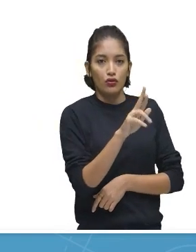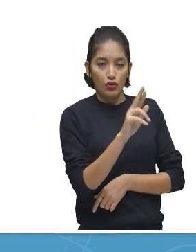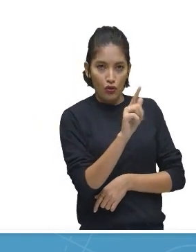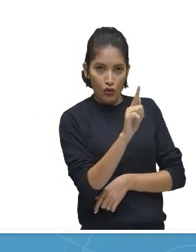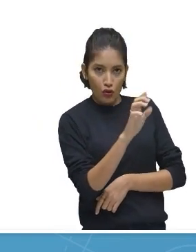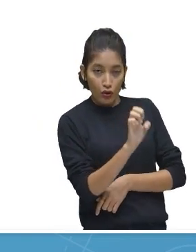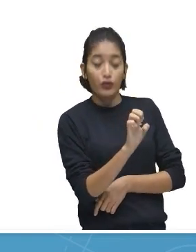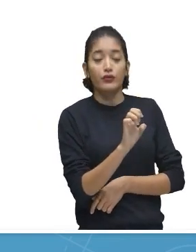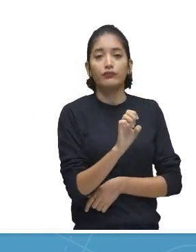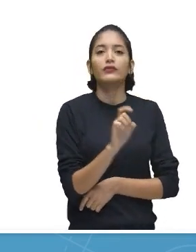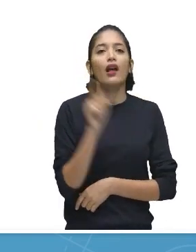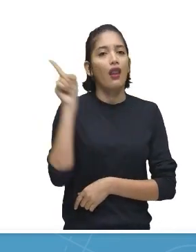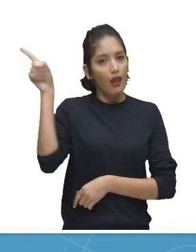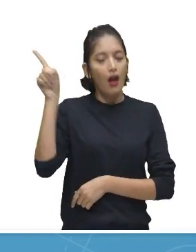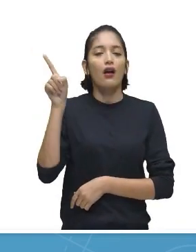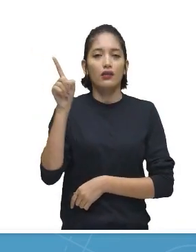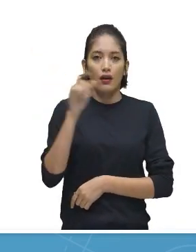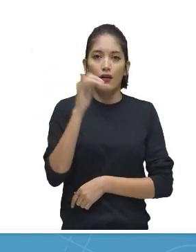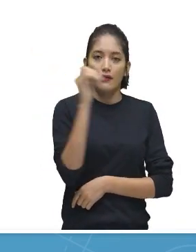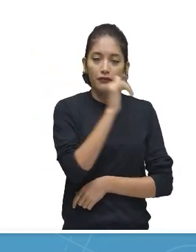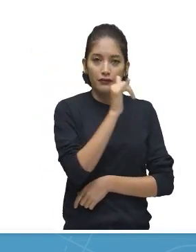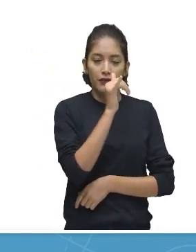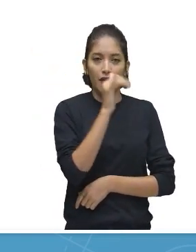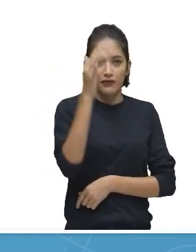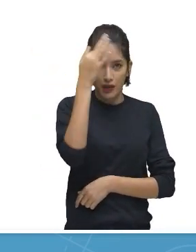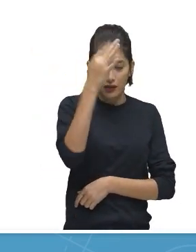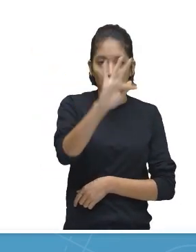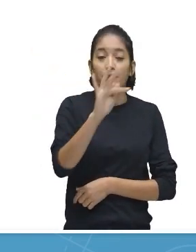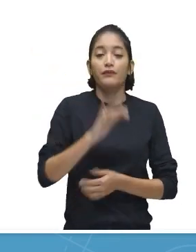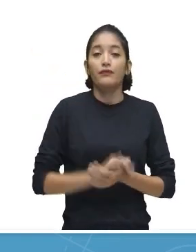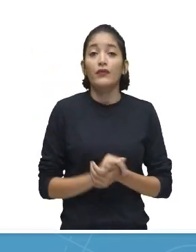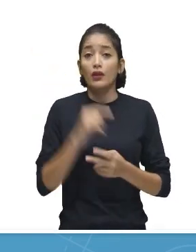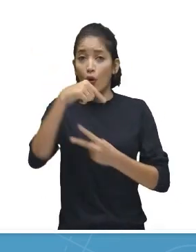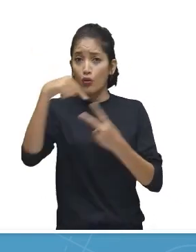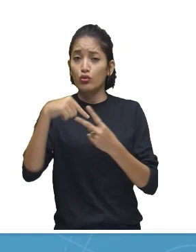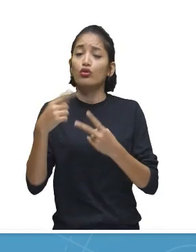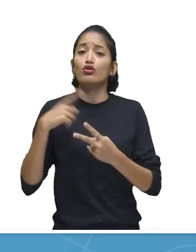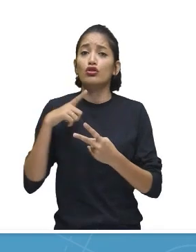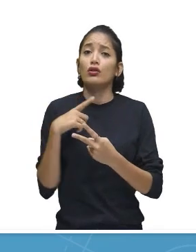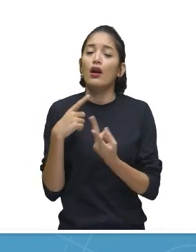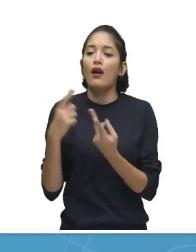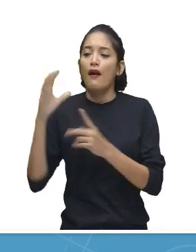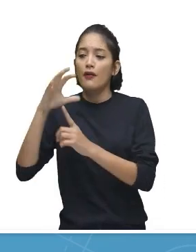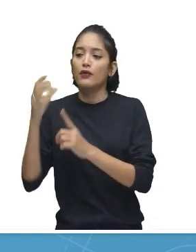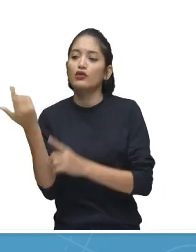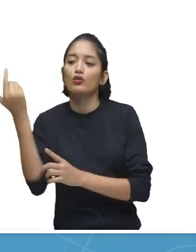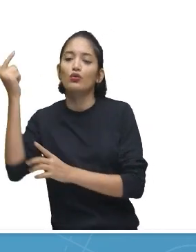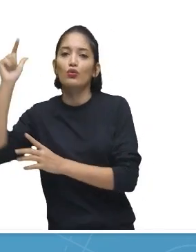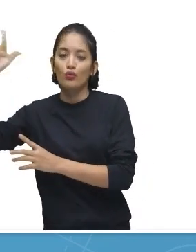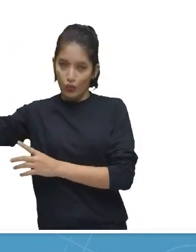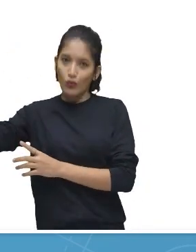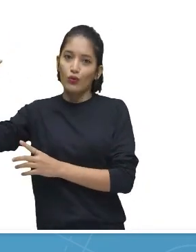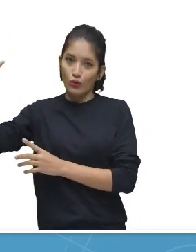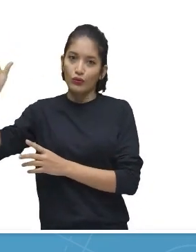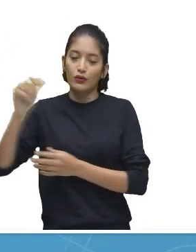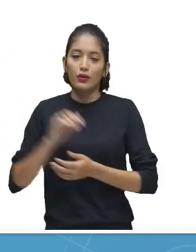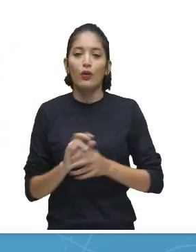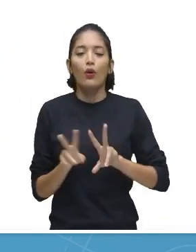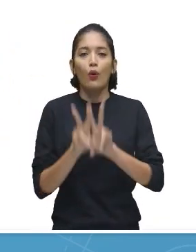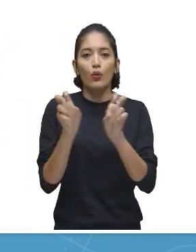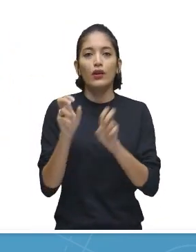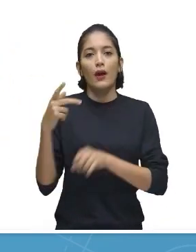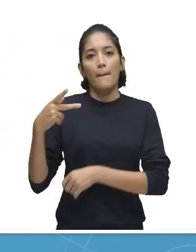E esses artistas, eles tiveram uma influência de um outro artista que era pós-impressionista, chamado